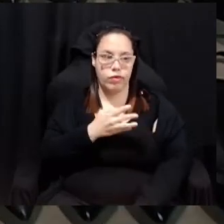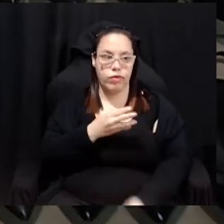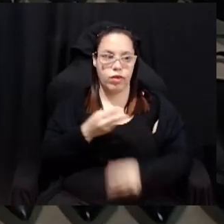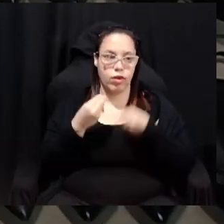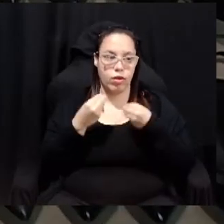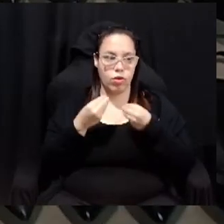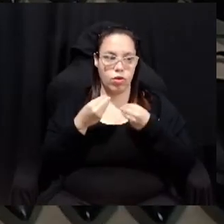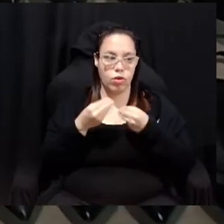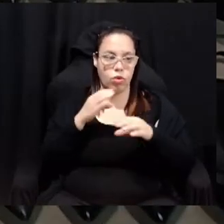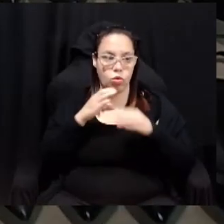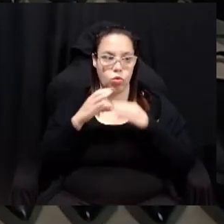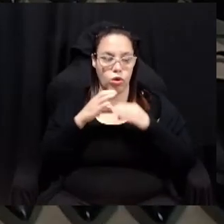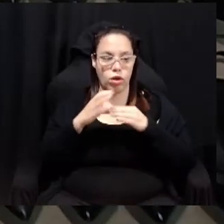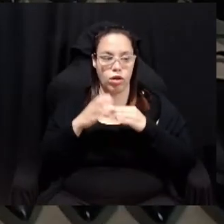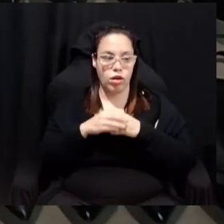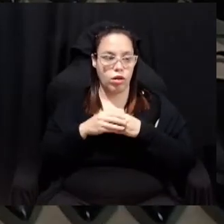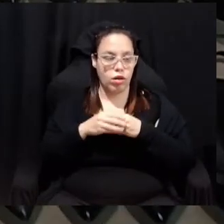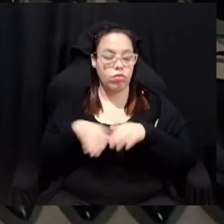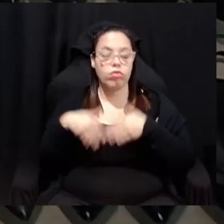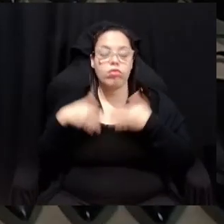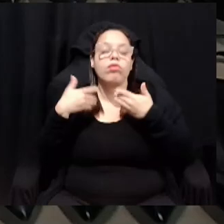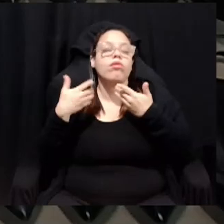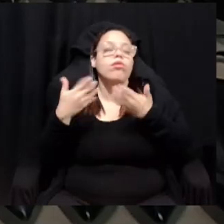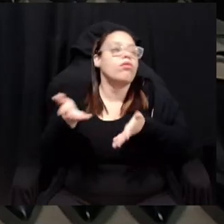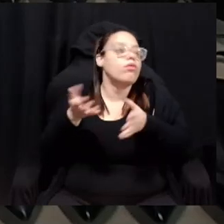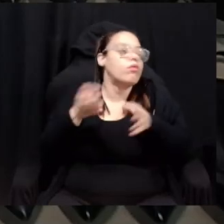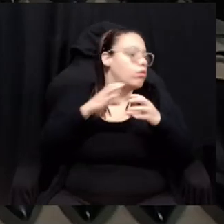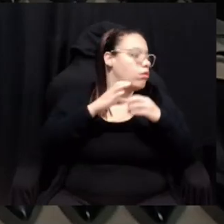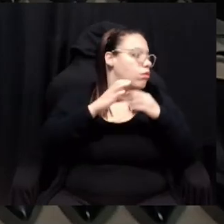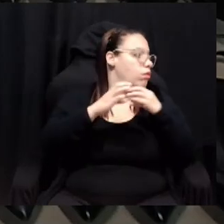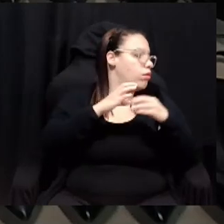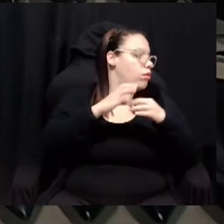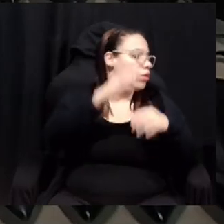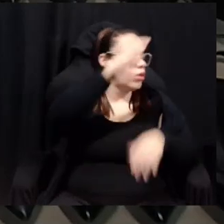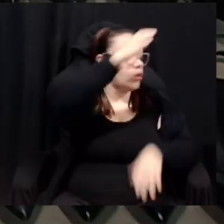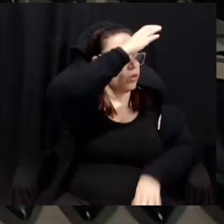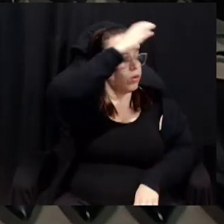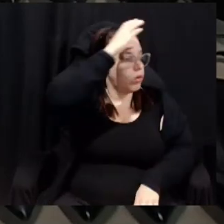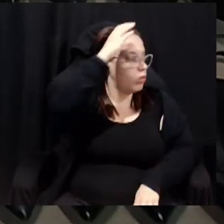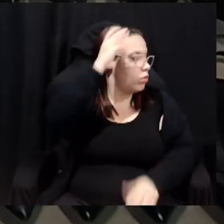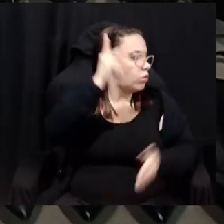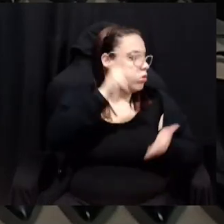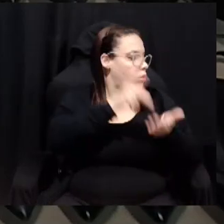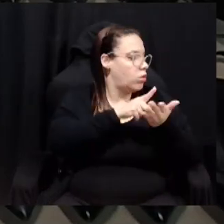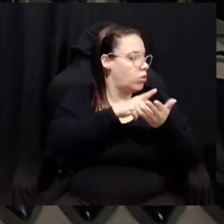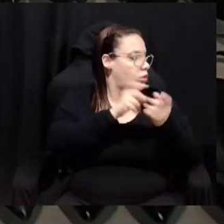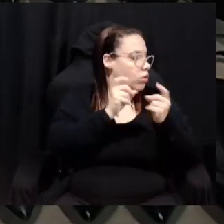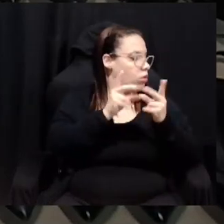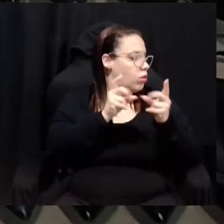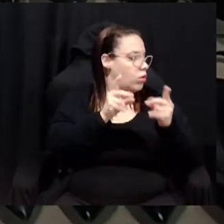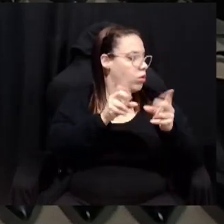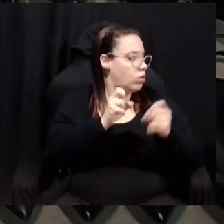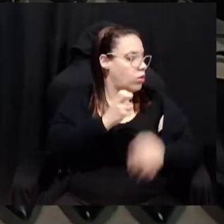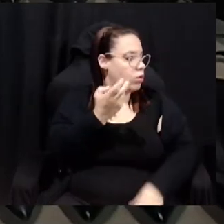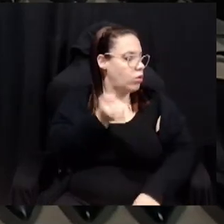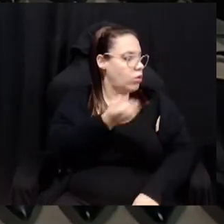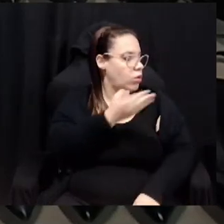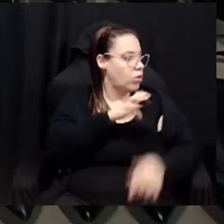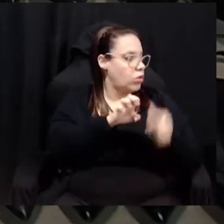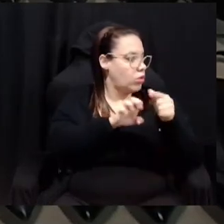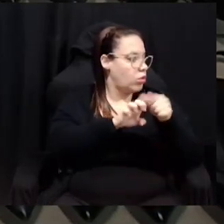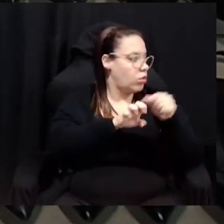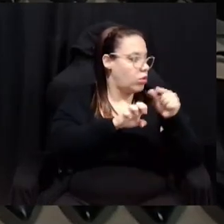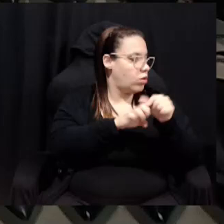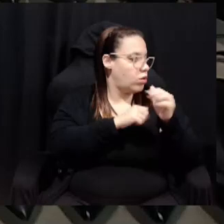ali. E como foi, então, essa comunicação com o cliente para a efetivação de vendas ou de novos negócios?